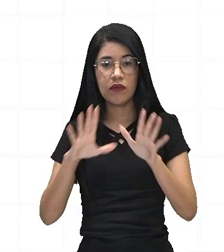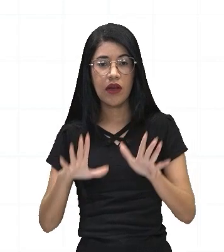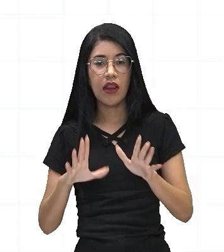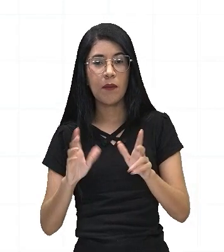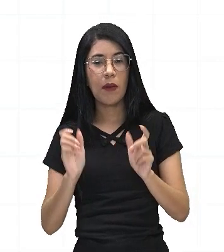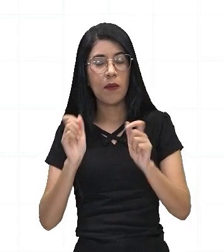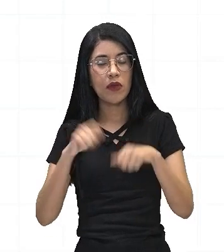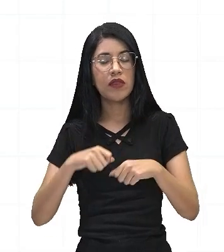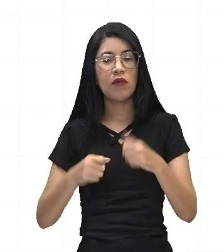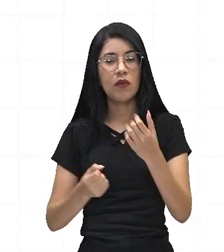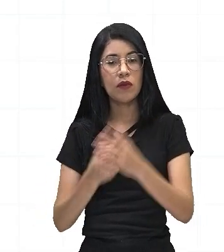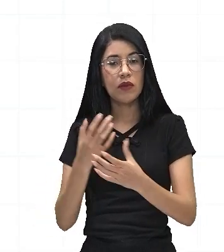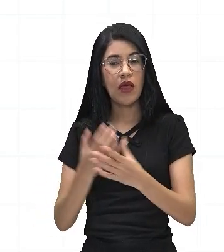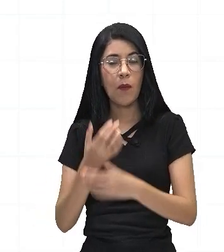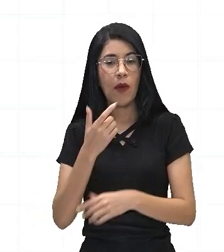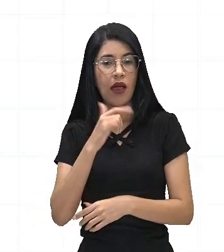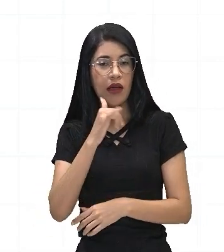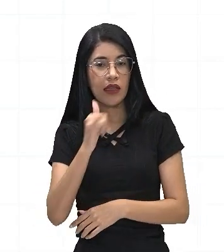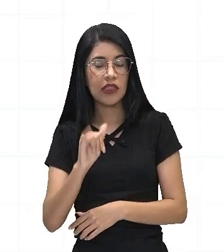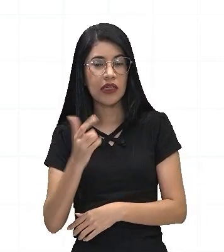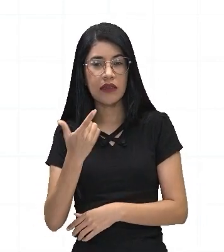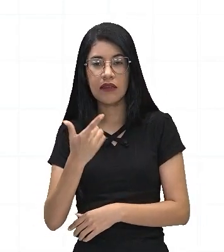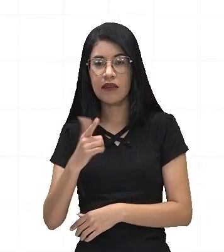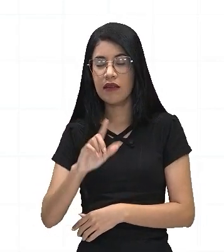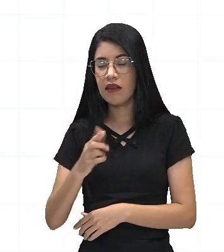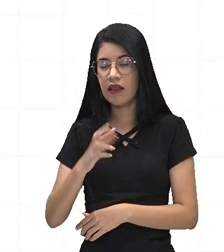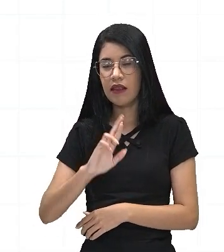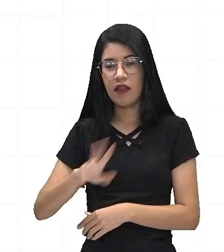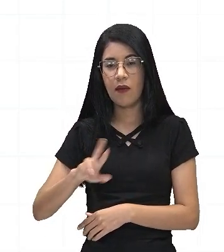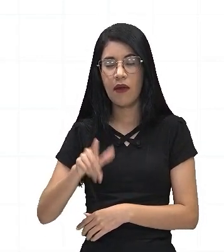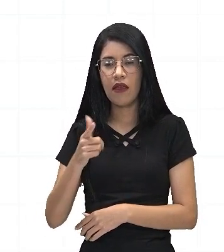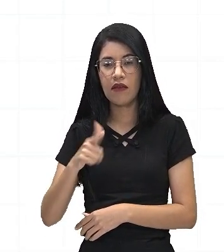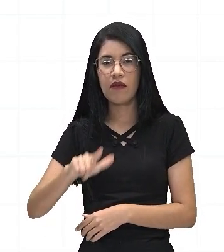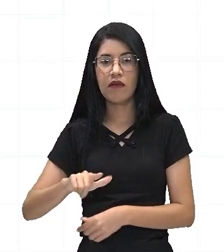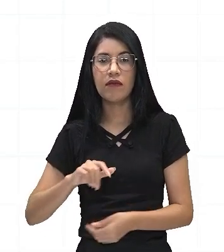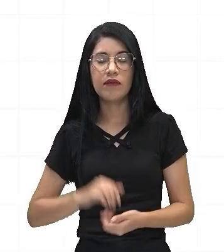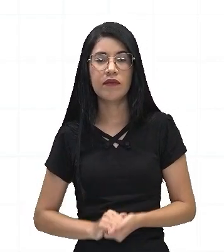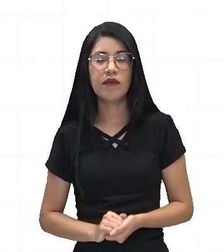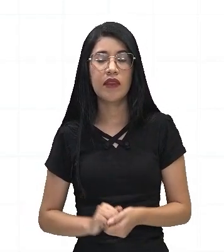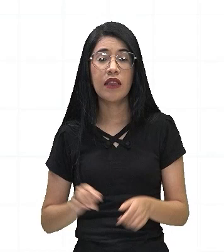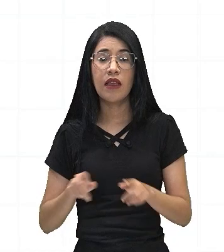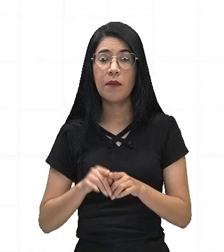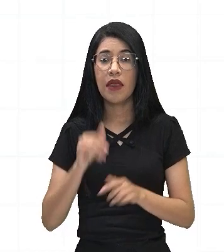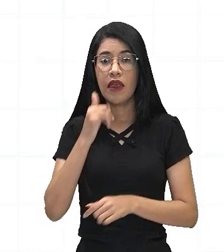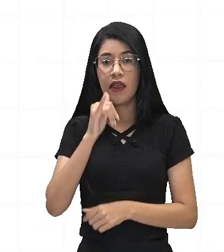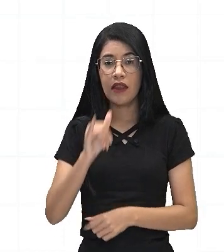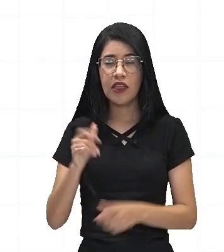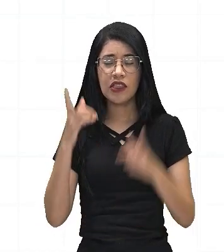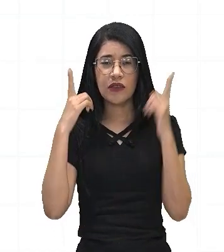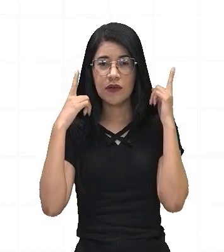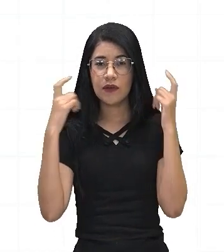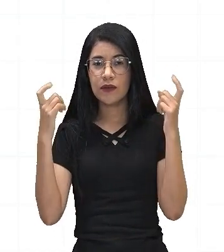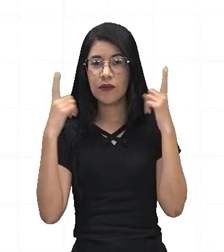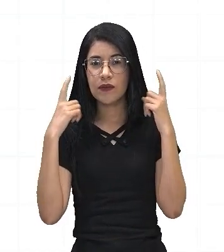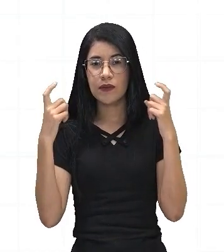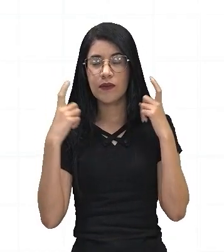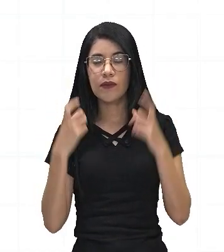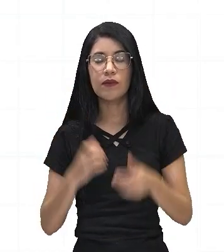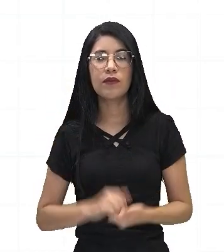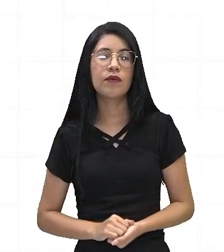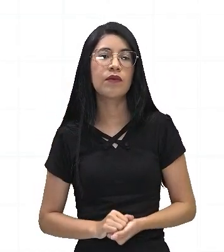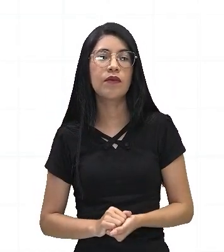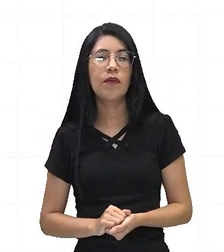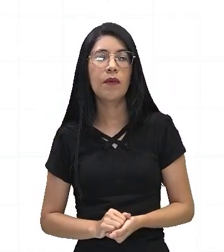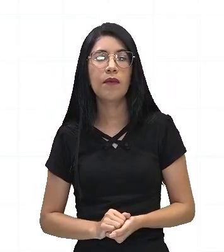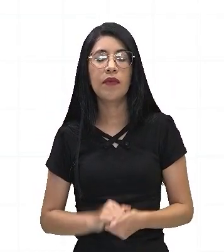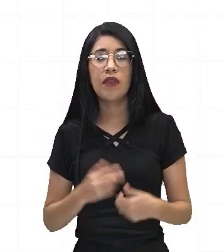não renovável. Nós também falamos sobre a energia sonora, a gente vai relembrar aí mais um outro tipo de energia, e aí, como você